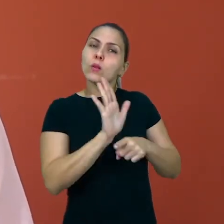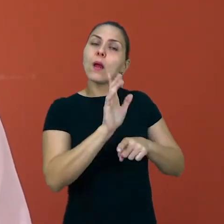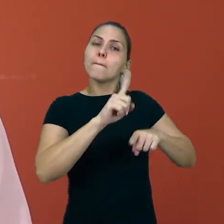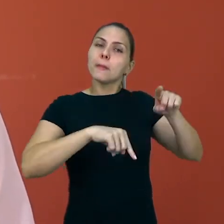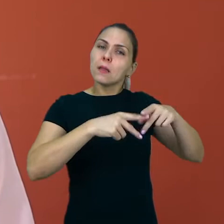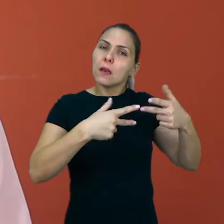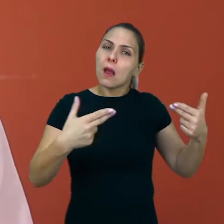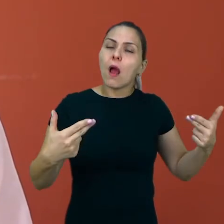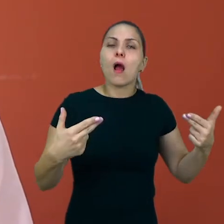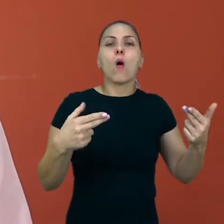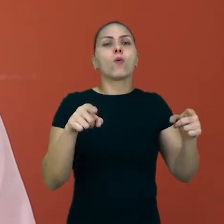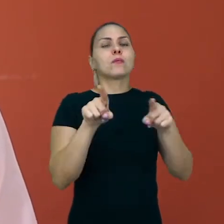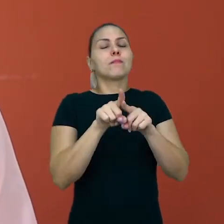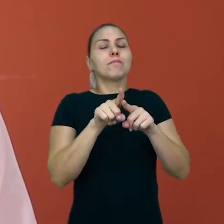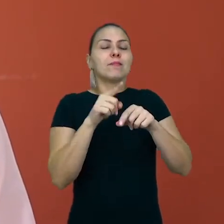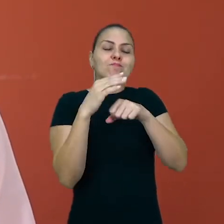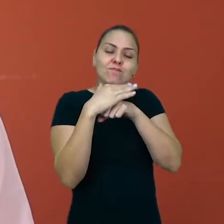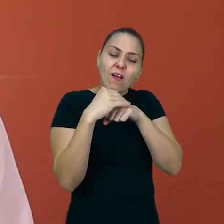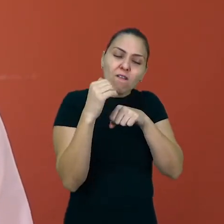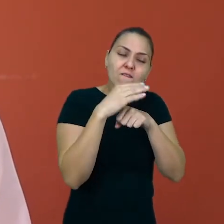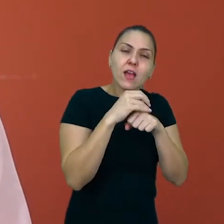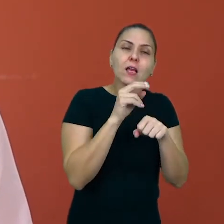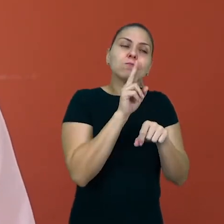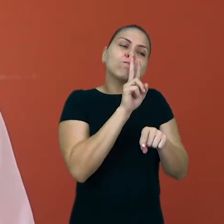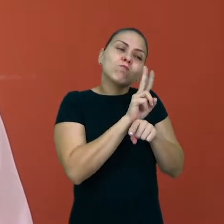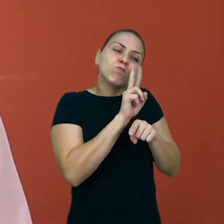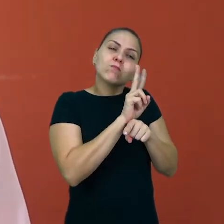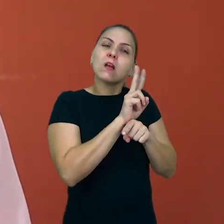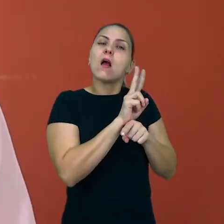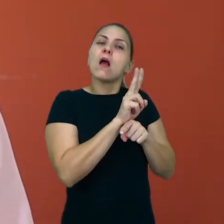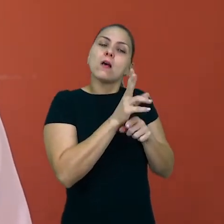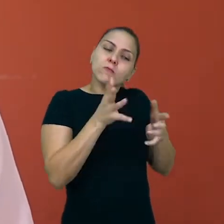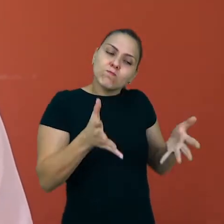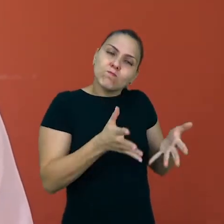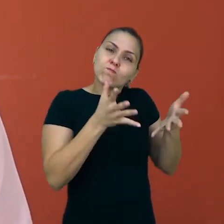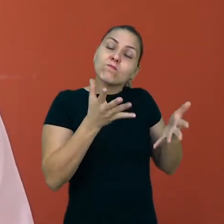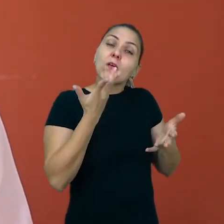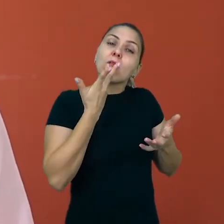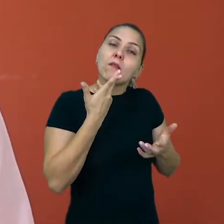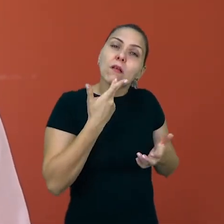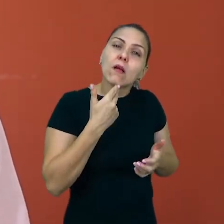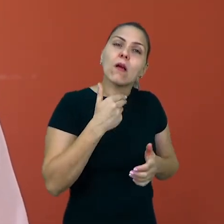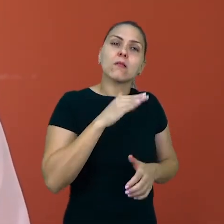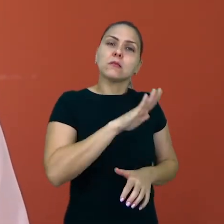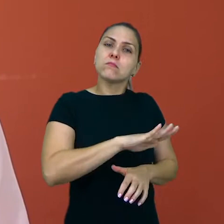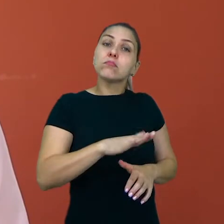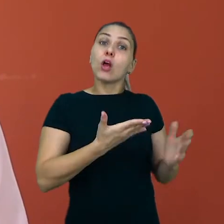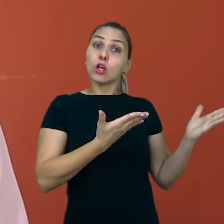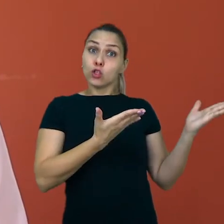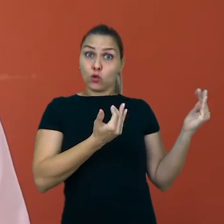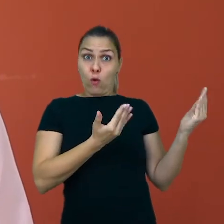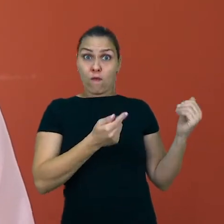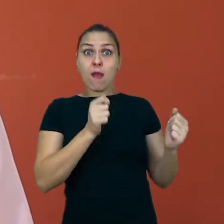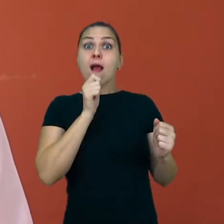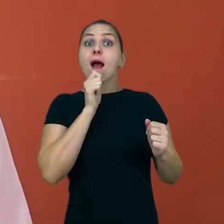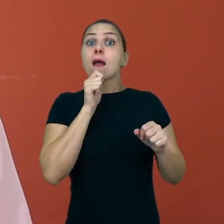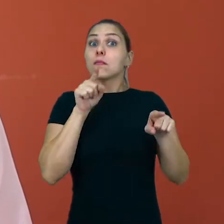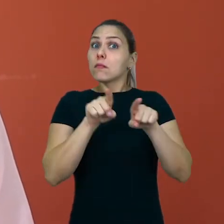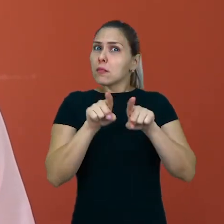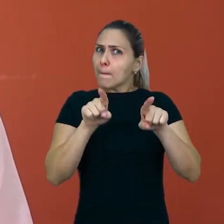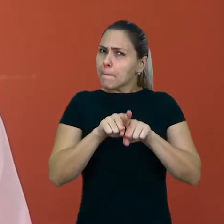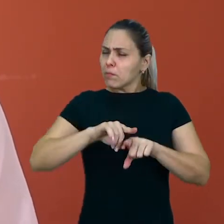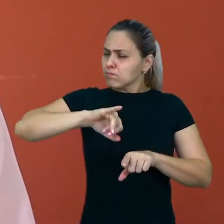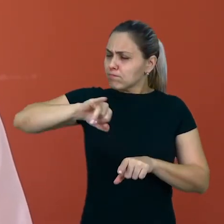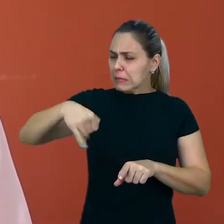das condições materiais, mas também de afeto e cuidado para o desenvolvimento das crianças e adolescentes. E